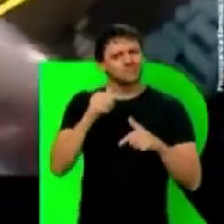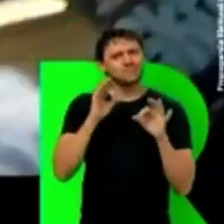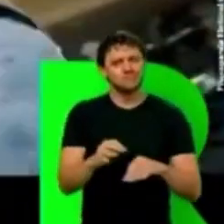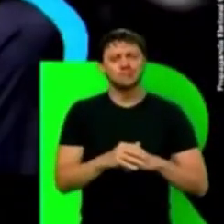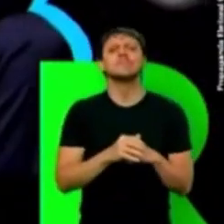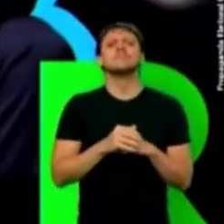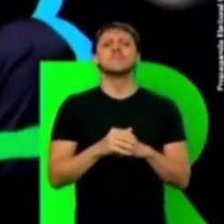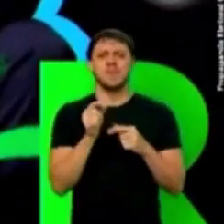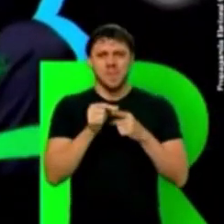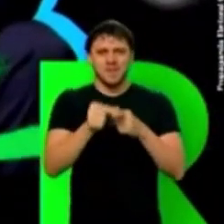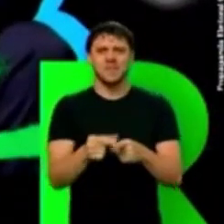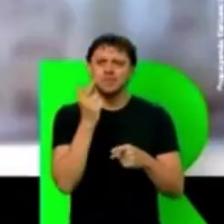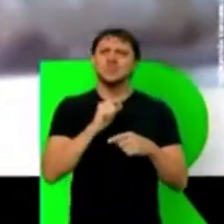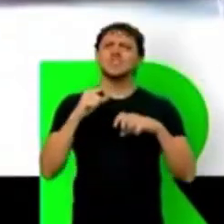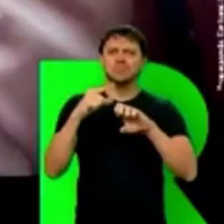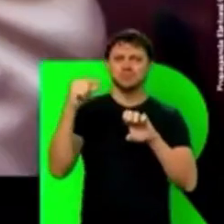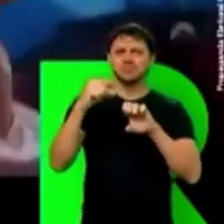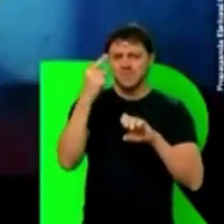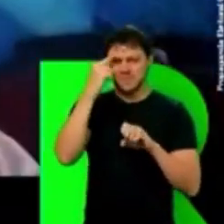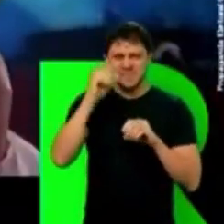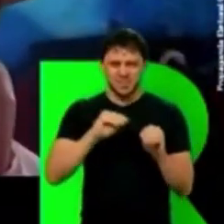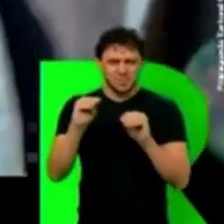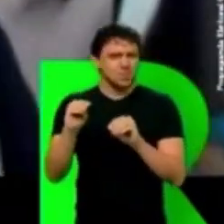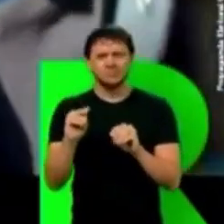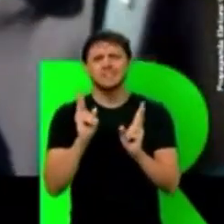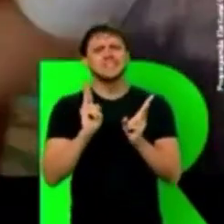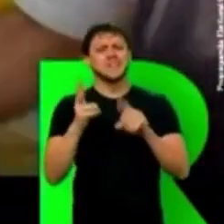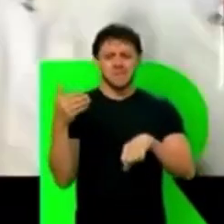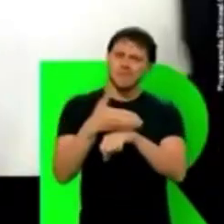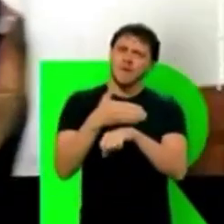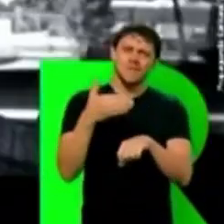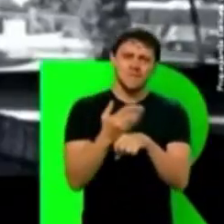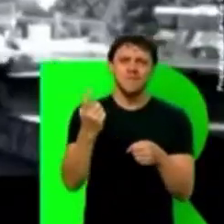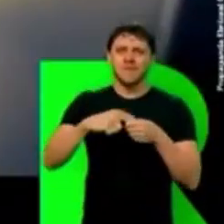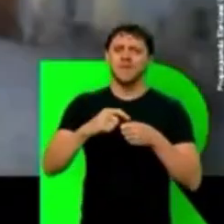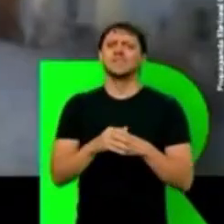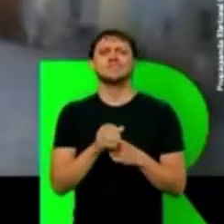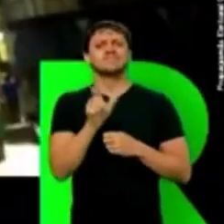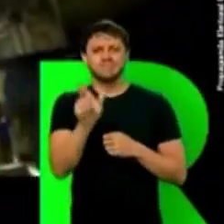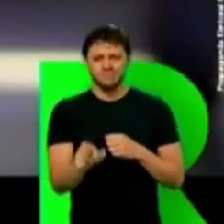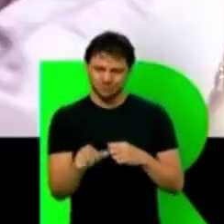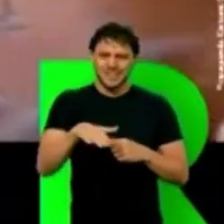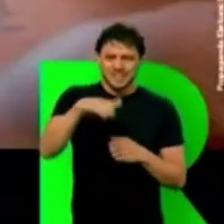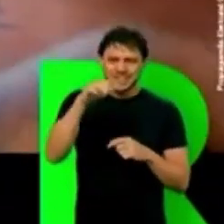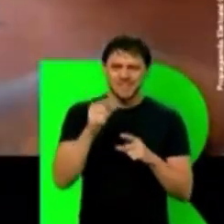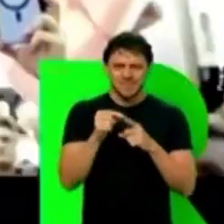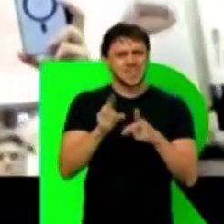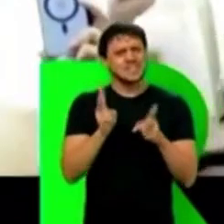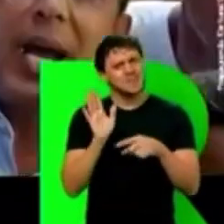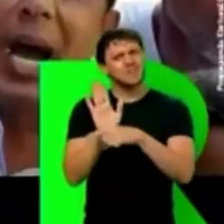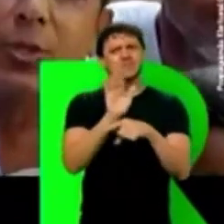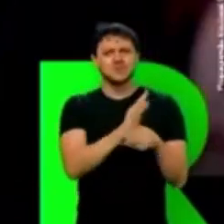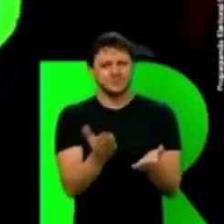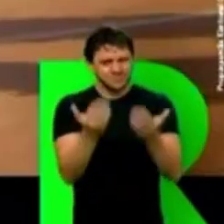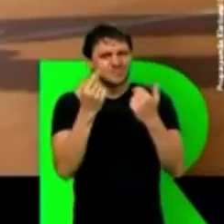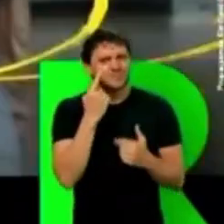Na periferia ele virou empreendedor. Pensa que saiu de lá? Sempre voltou. Porque cria que é cria, sempre ajuda os seus. Levanta